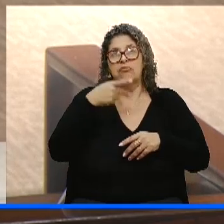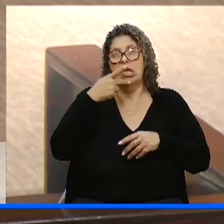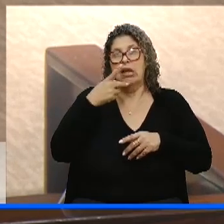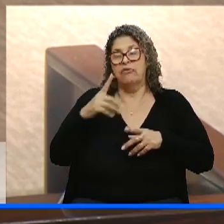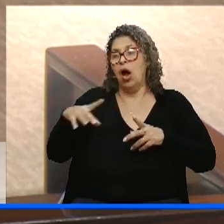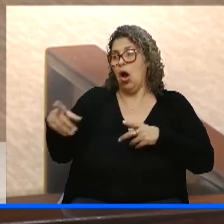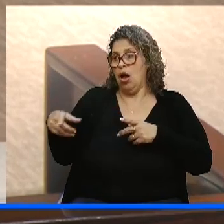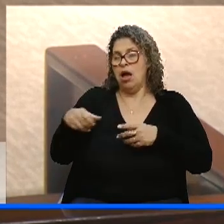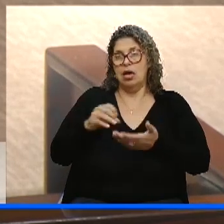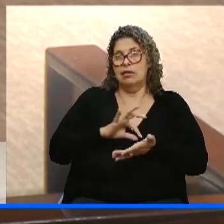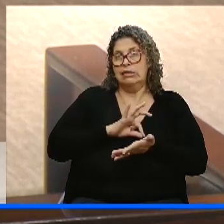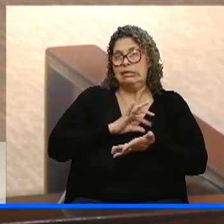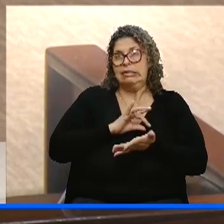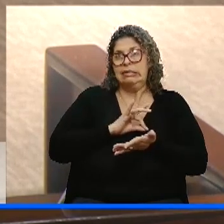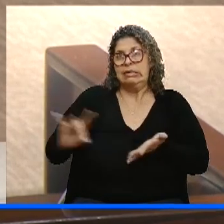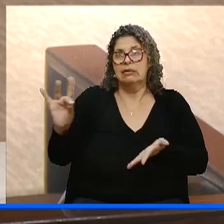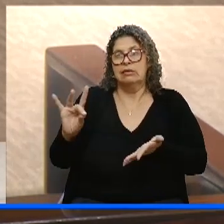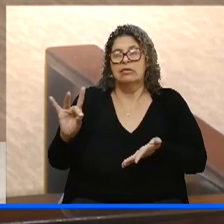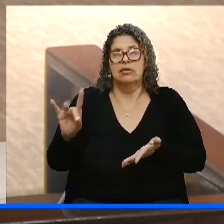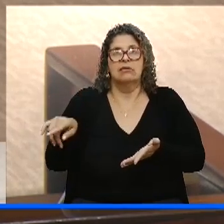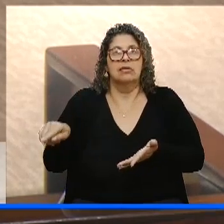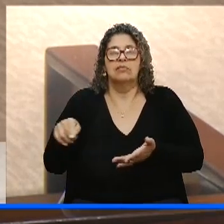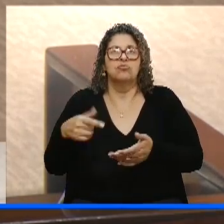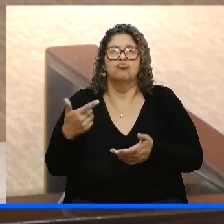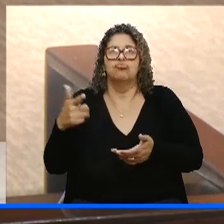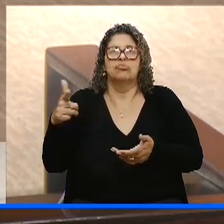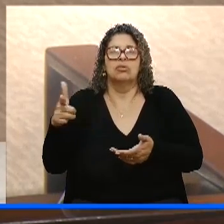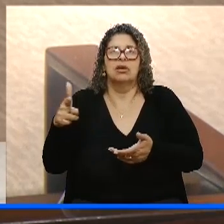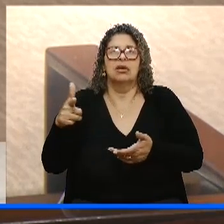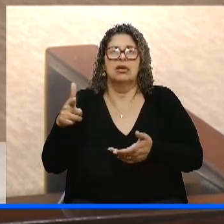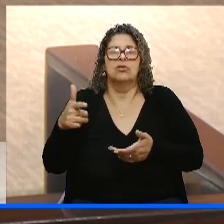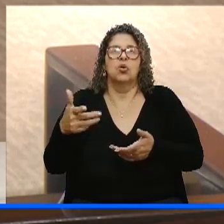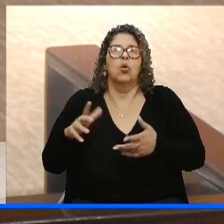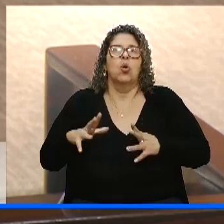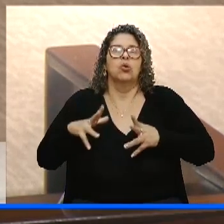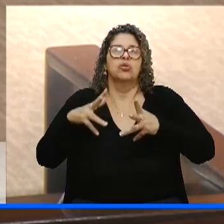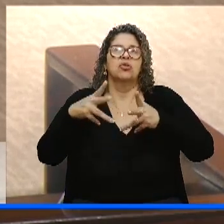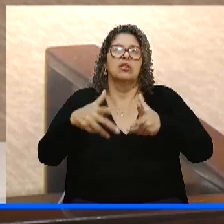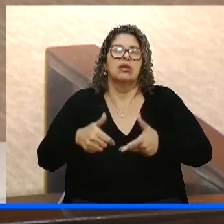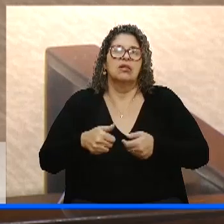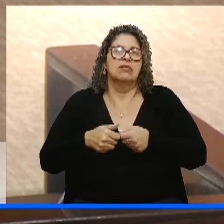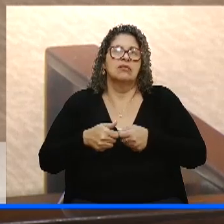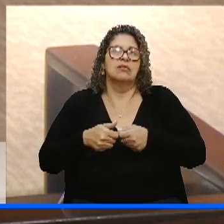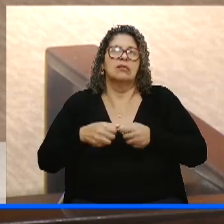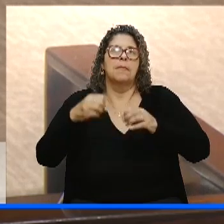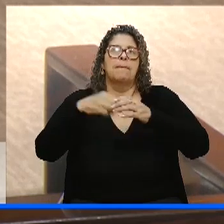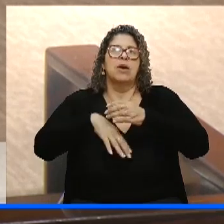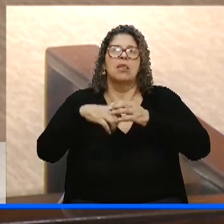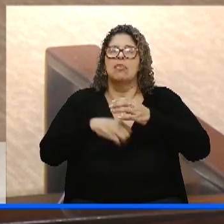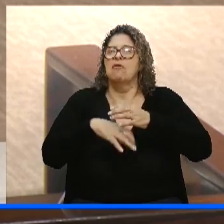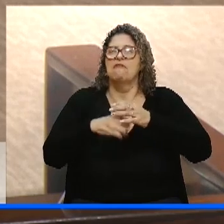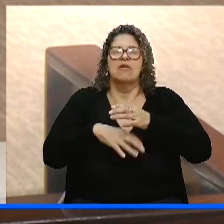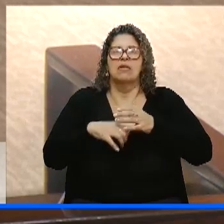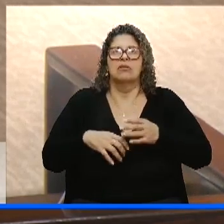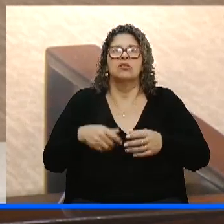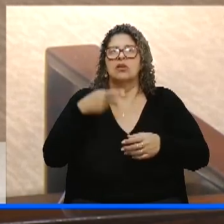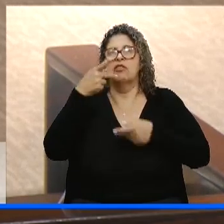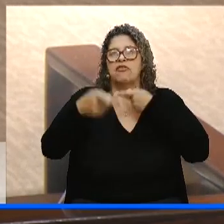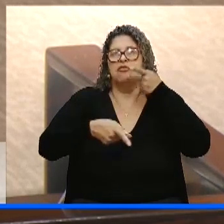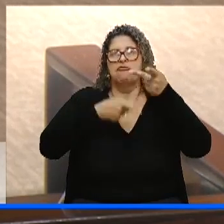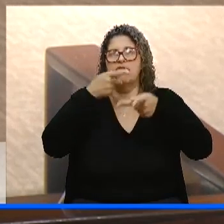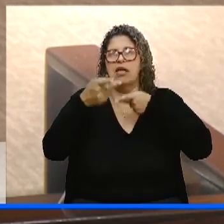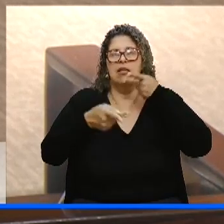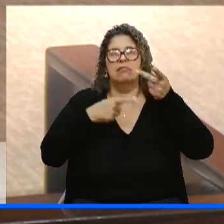aquele que sempre toma pedrada não têm esse benefício ao passo que o judiciário muitas vezes visto como arauto da justiça e não estou aqui criticando